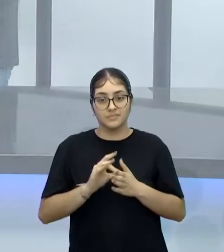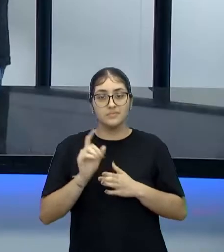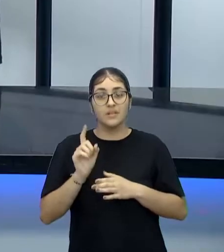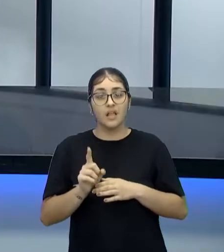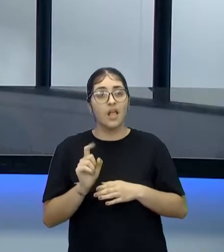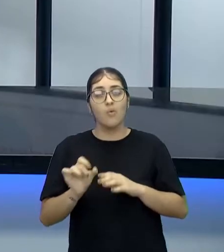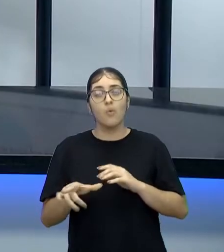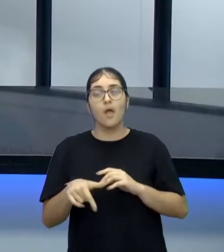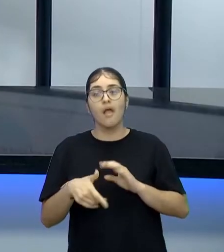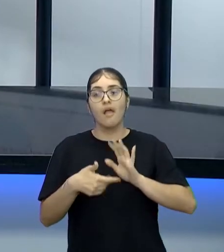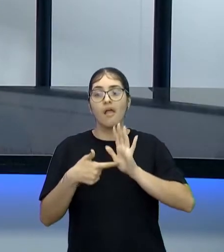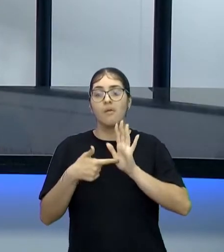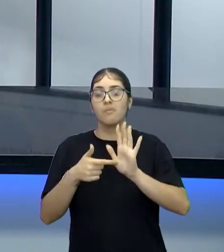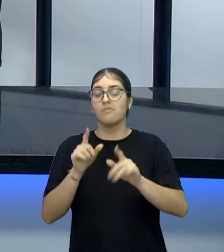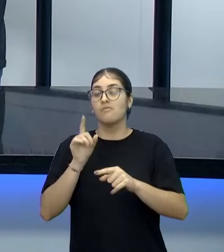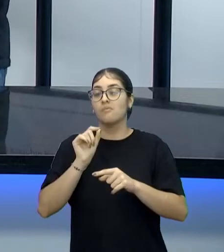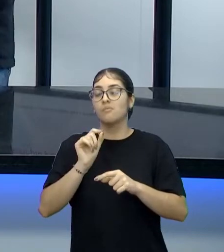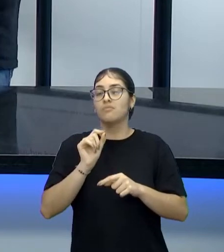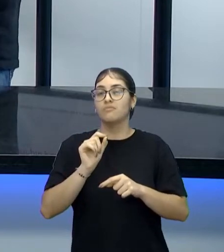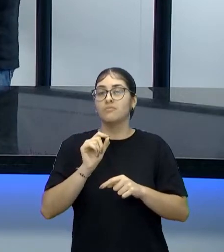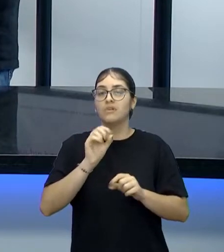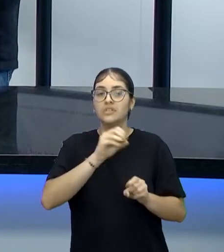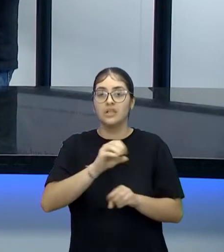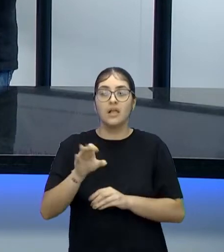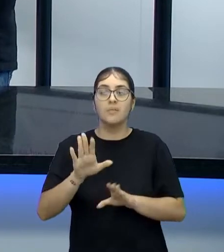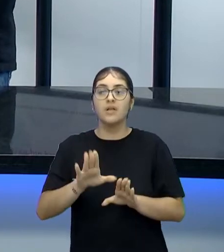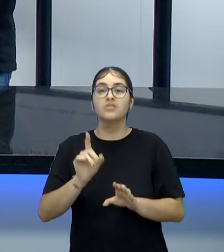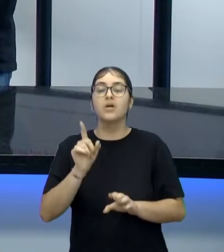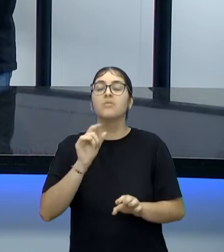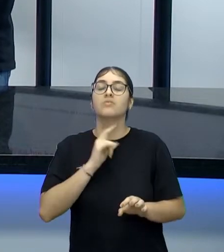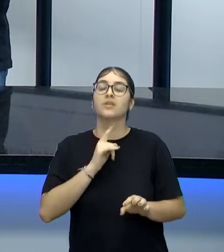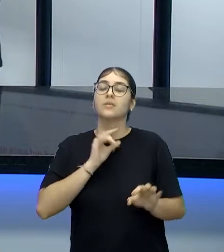não é ensinar a programação, mas só mostrar alguns pontos dessa